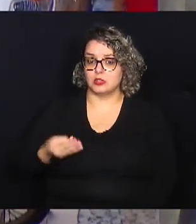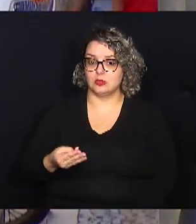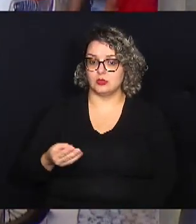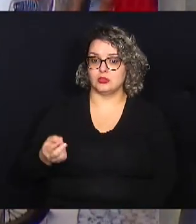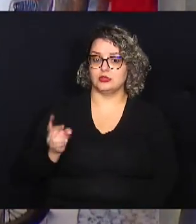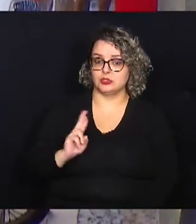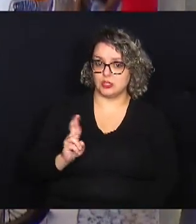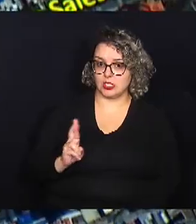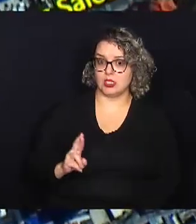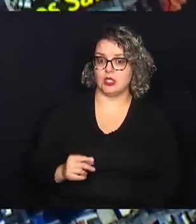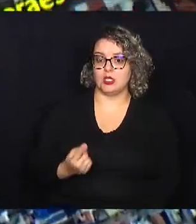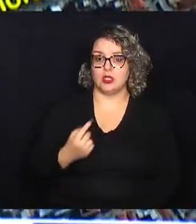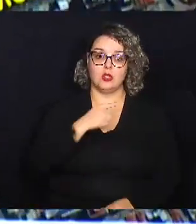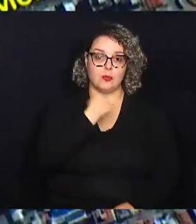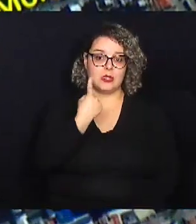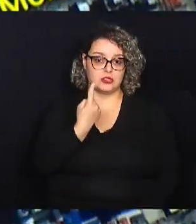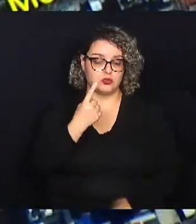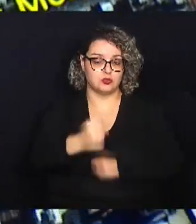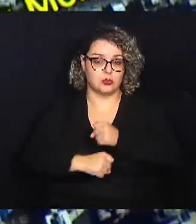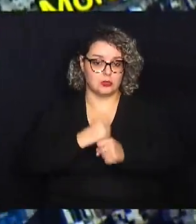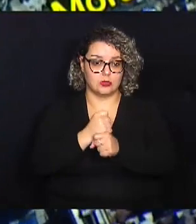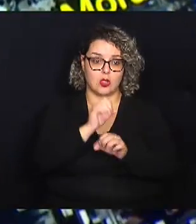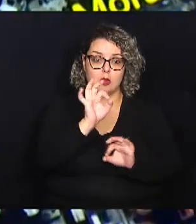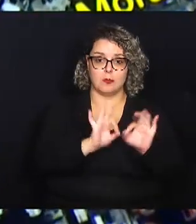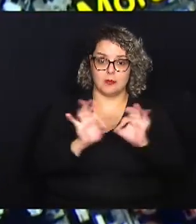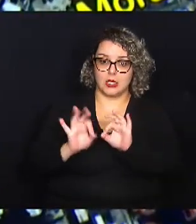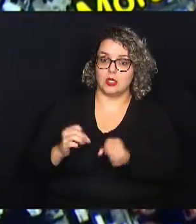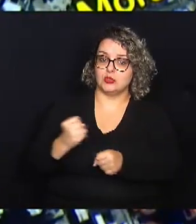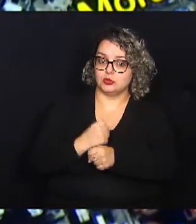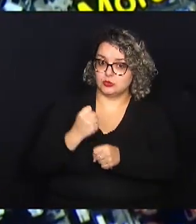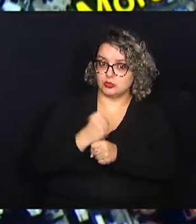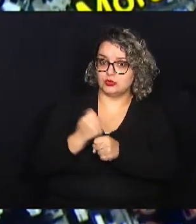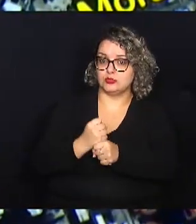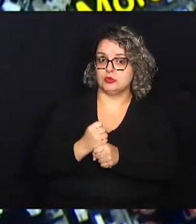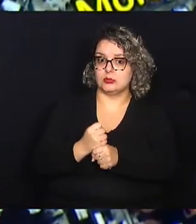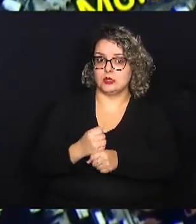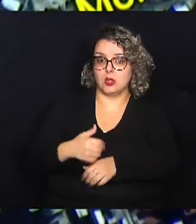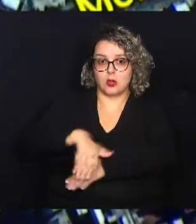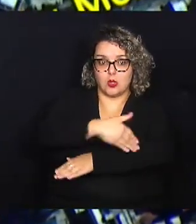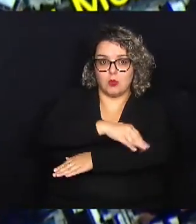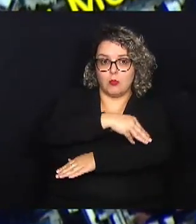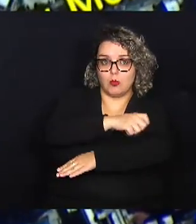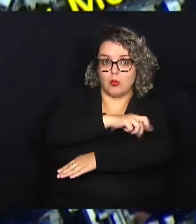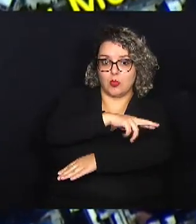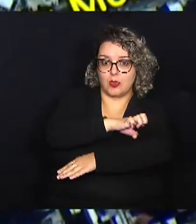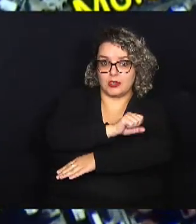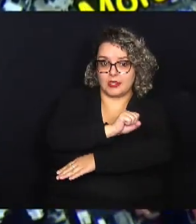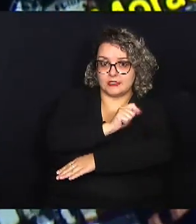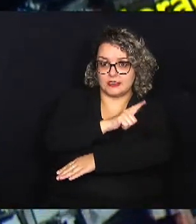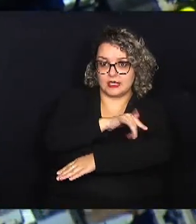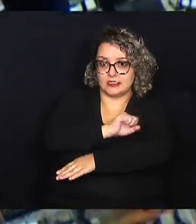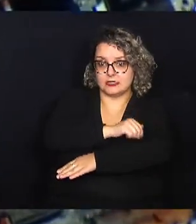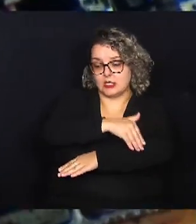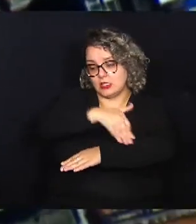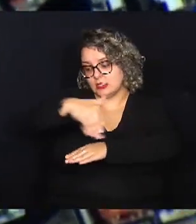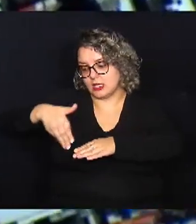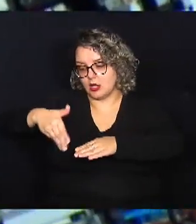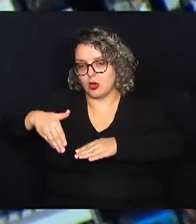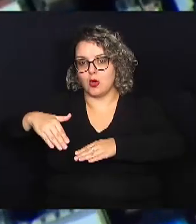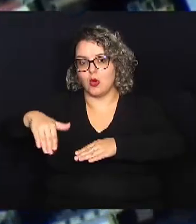um prazo de 1 ano. Pelo projeto, a reforma tem início na altura da Avenida Moraes Salles e vai até a Avenida Orozimbo